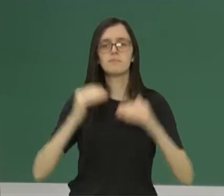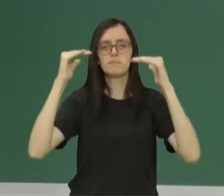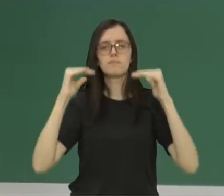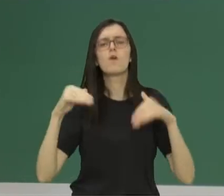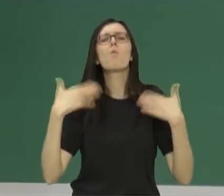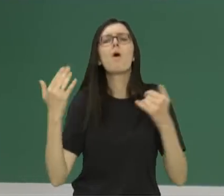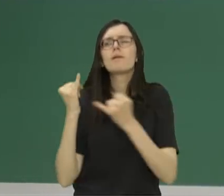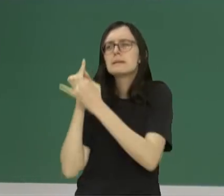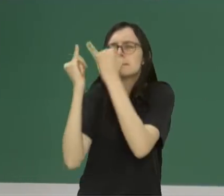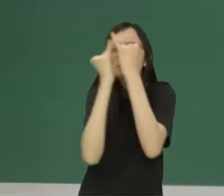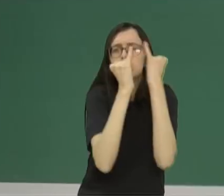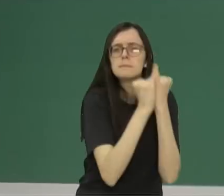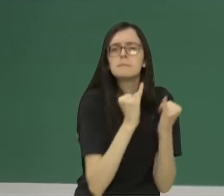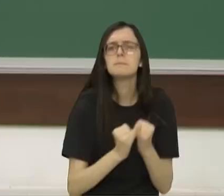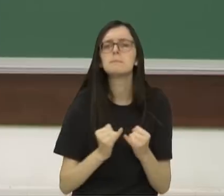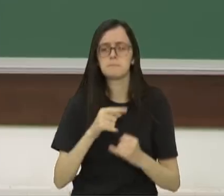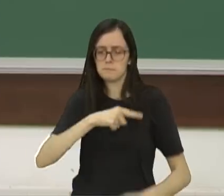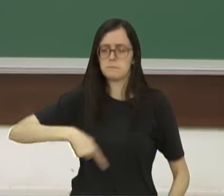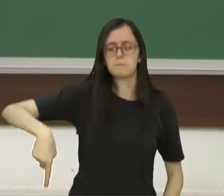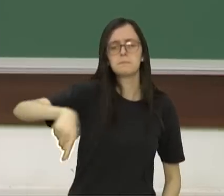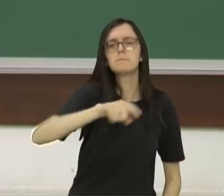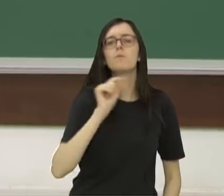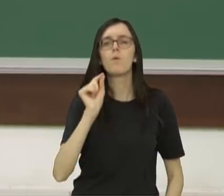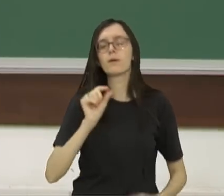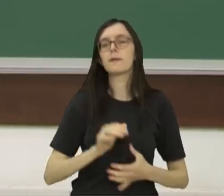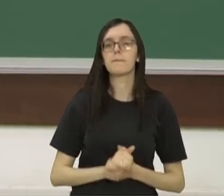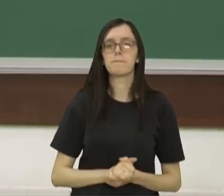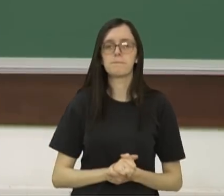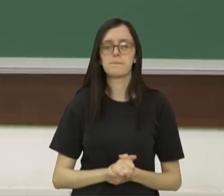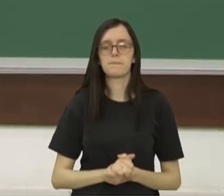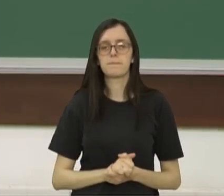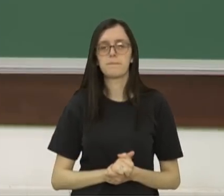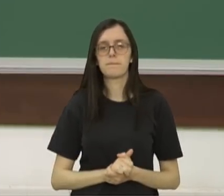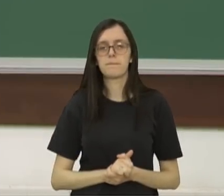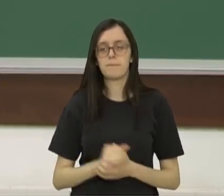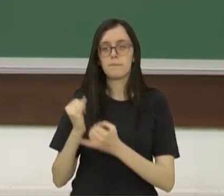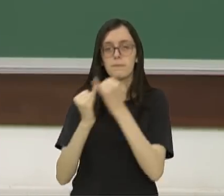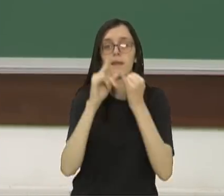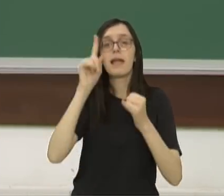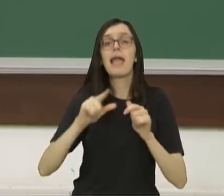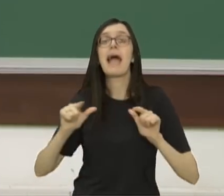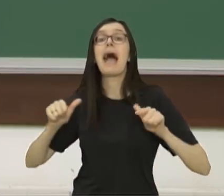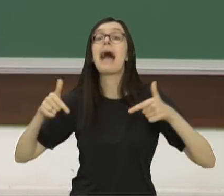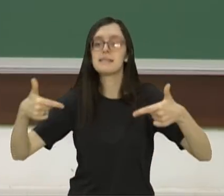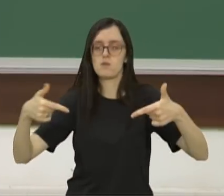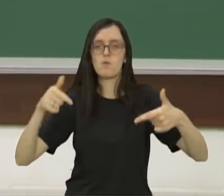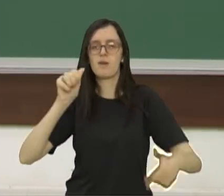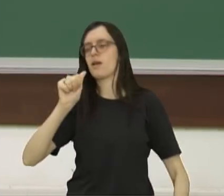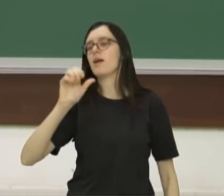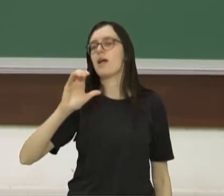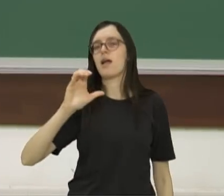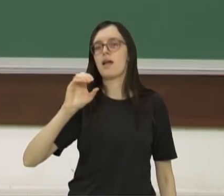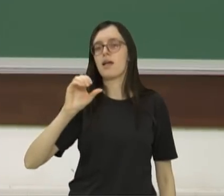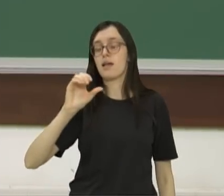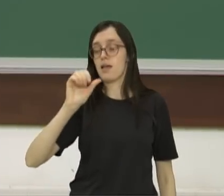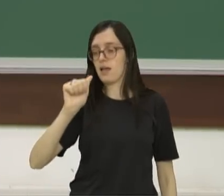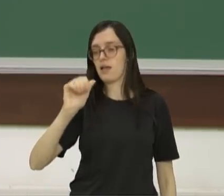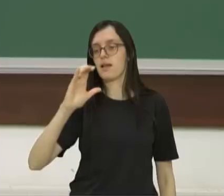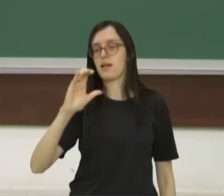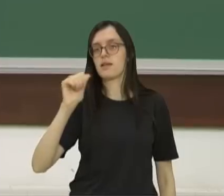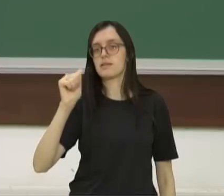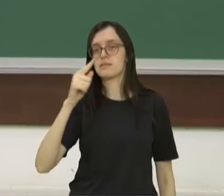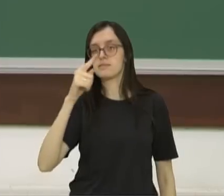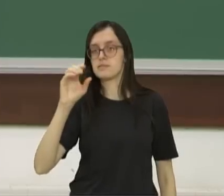as similaridades entre elas? Então, as similaridades são as ações. Então, as ações são voltadas para